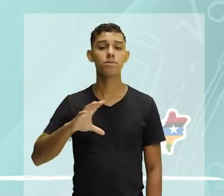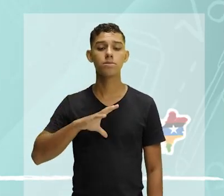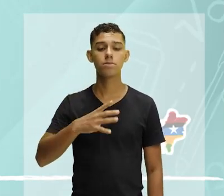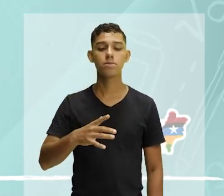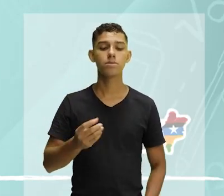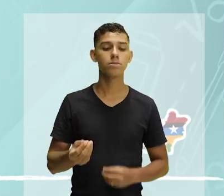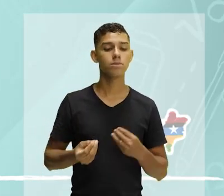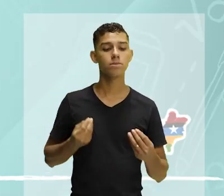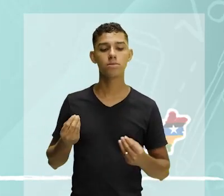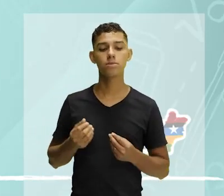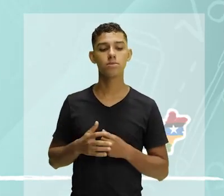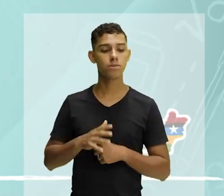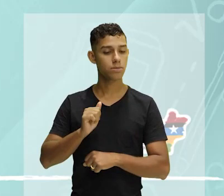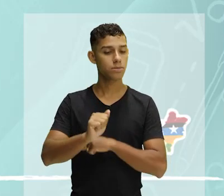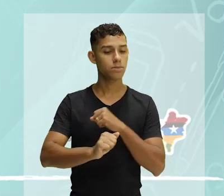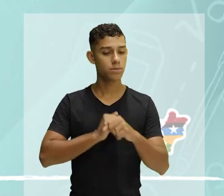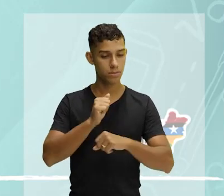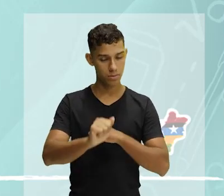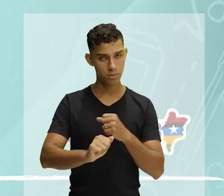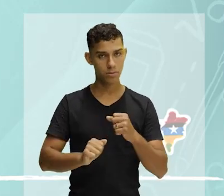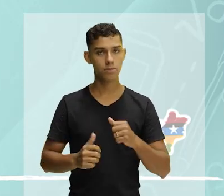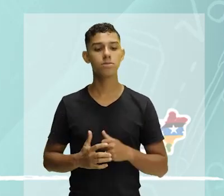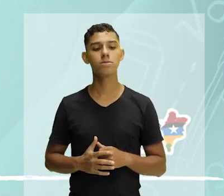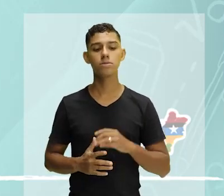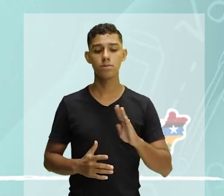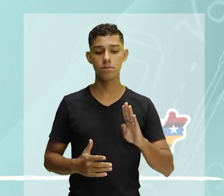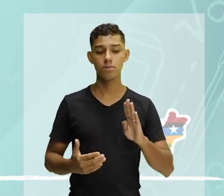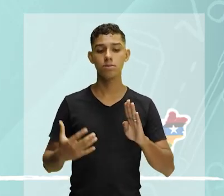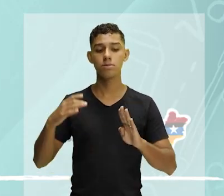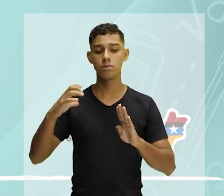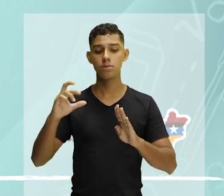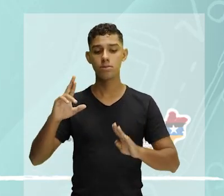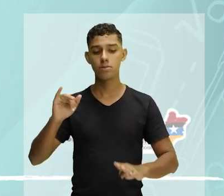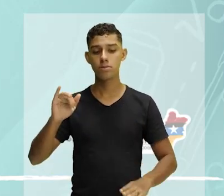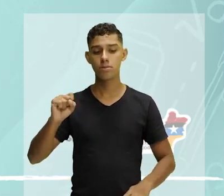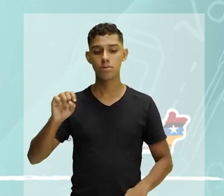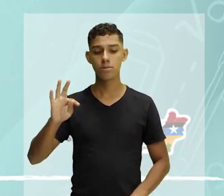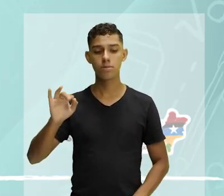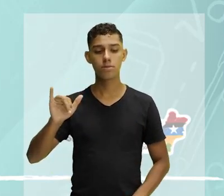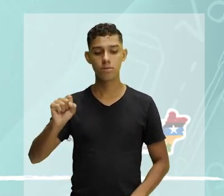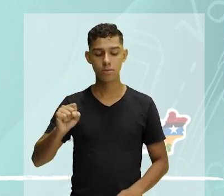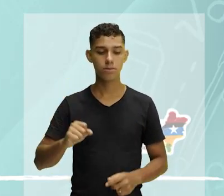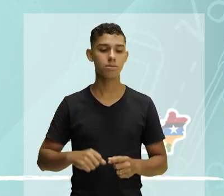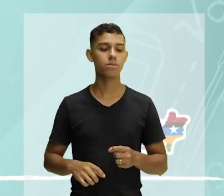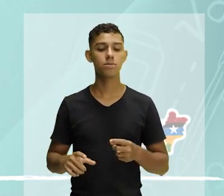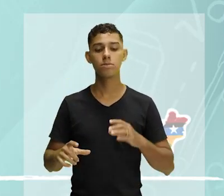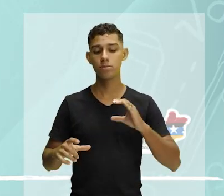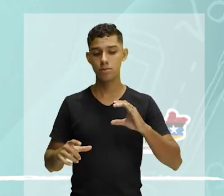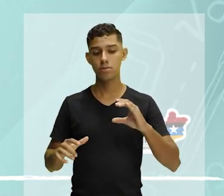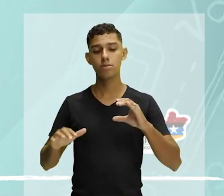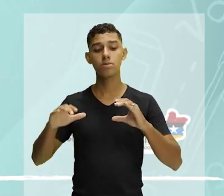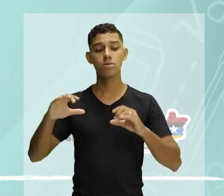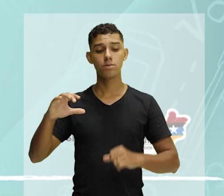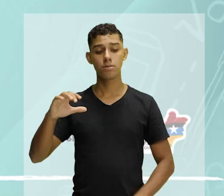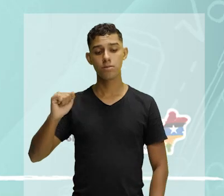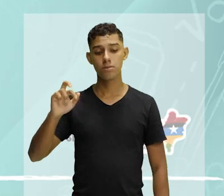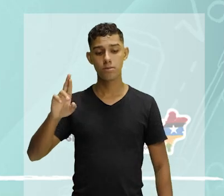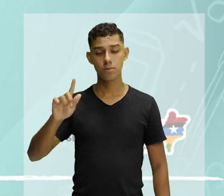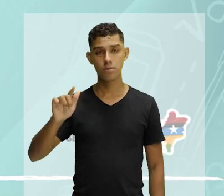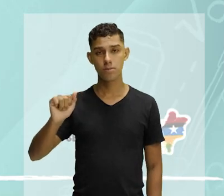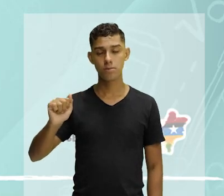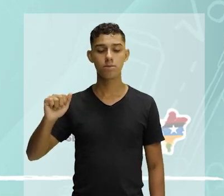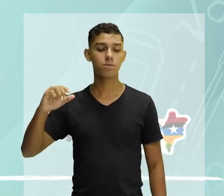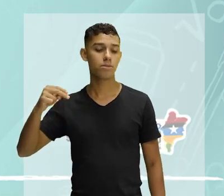Letra A, como átomos. Letra B, como cristais. Letra C, como cargas negativas, ou letra D, como cargas